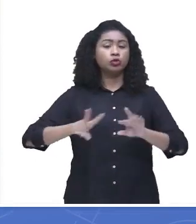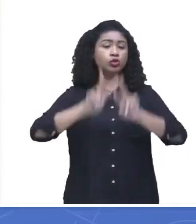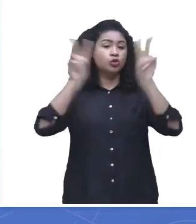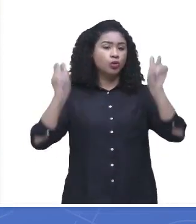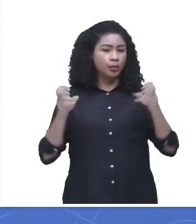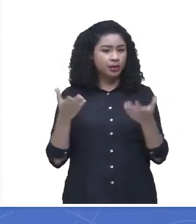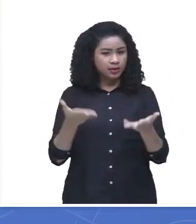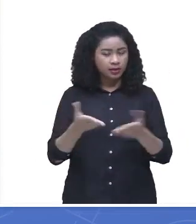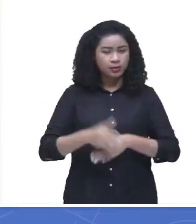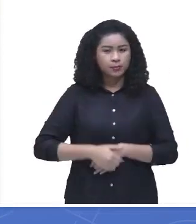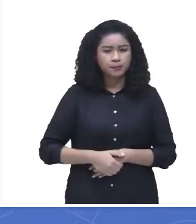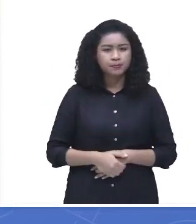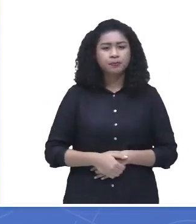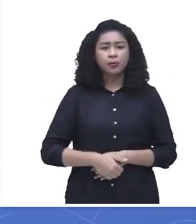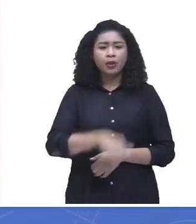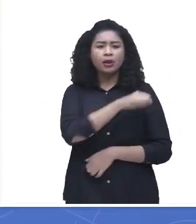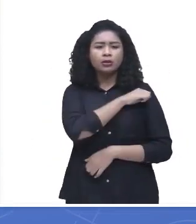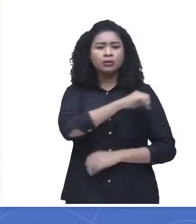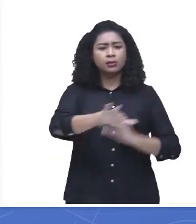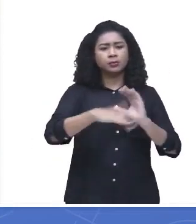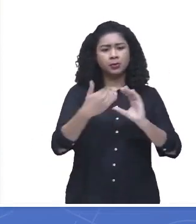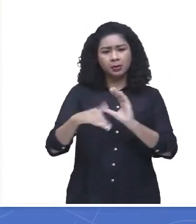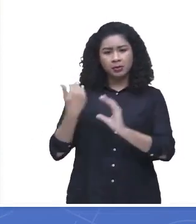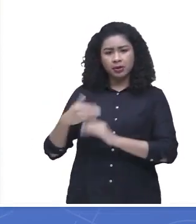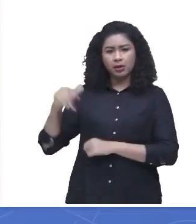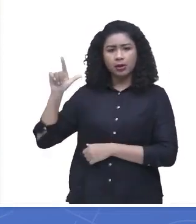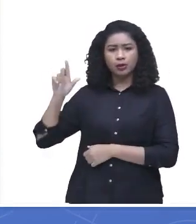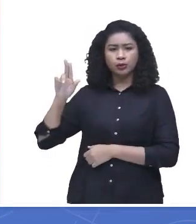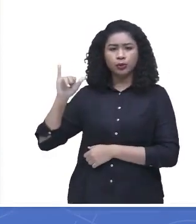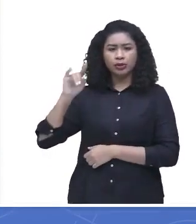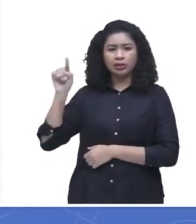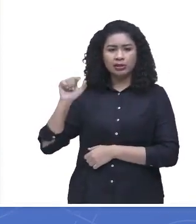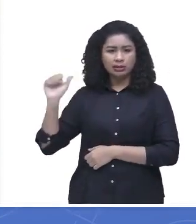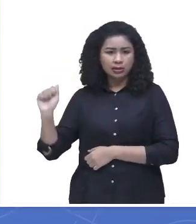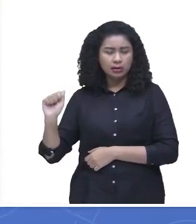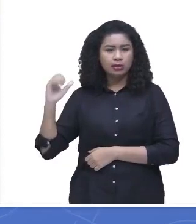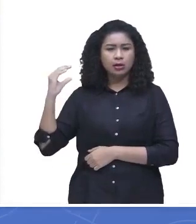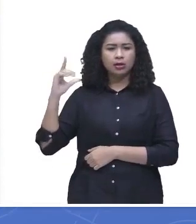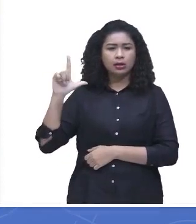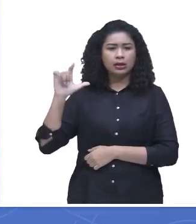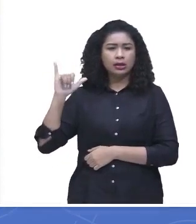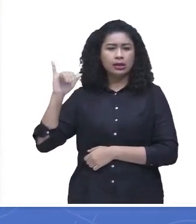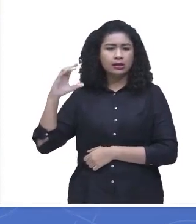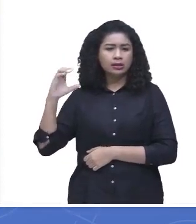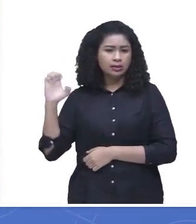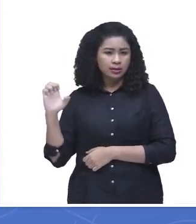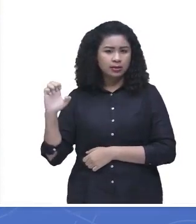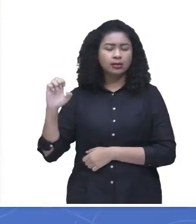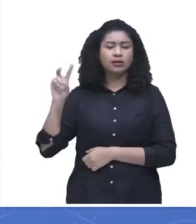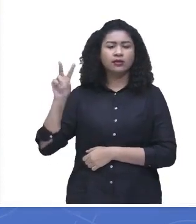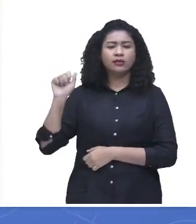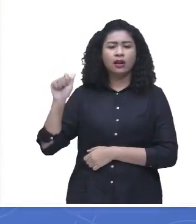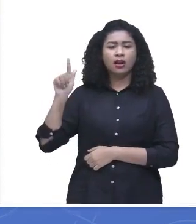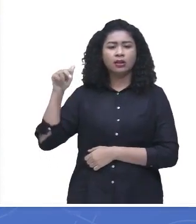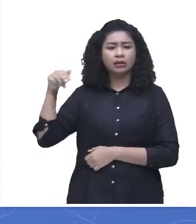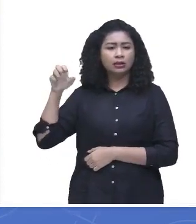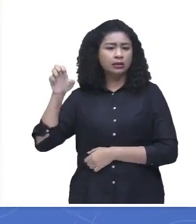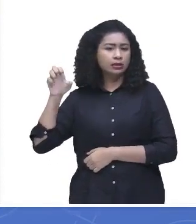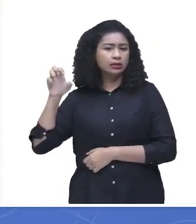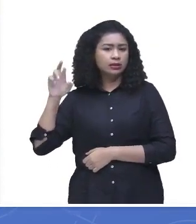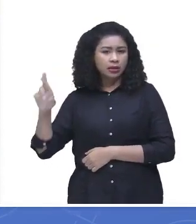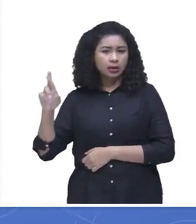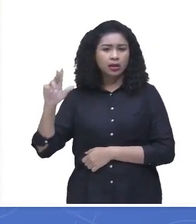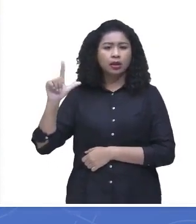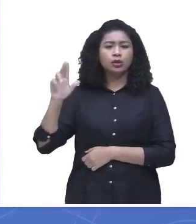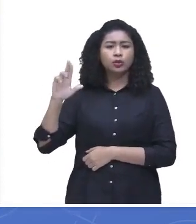da Luísa, da Cleice, da Verusca, do Wagner, da Daviane, da Vitória e do Lucas. Então,